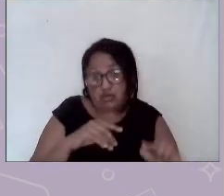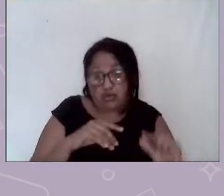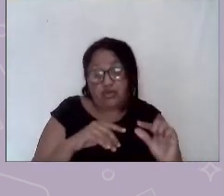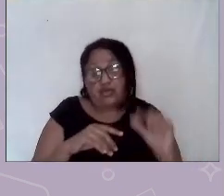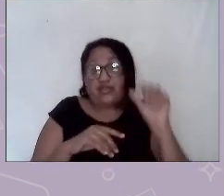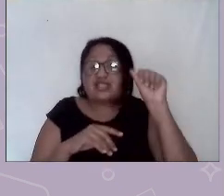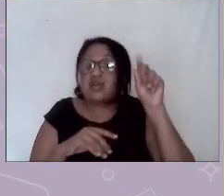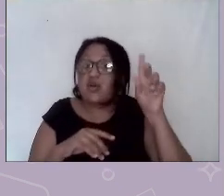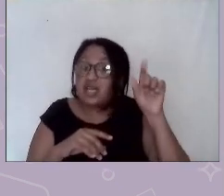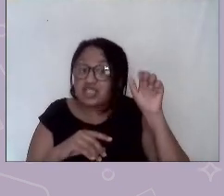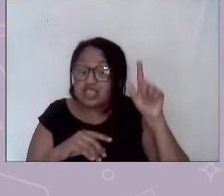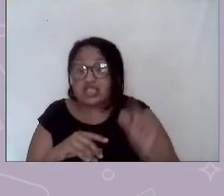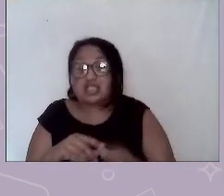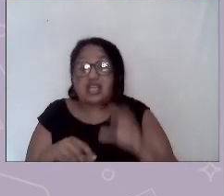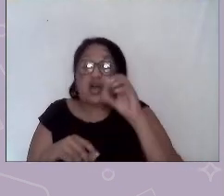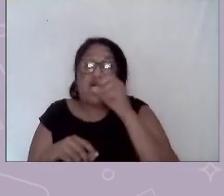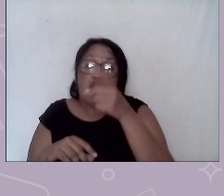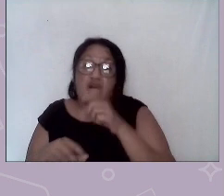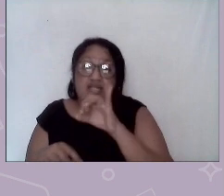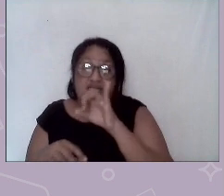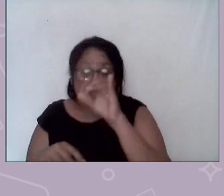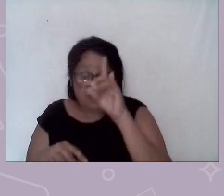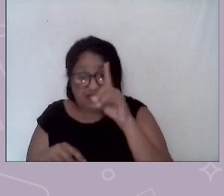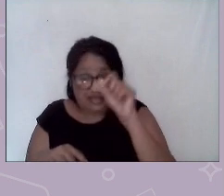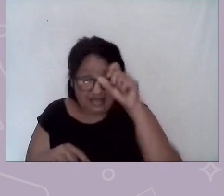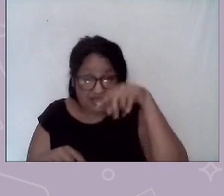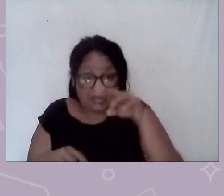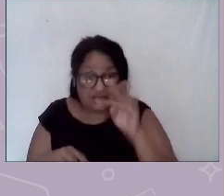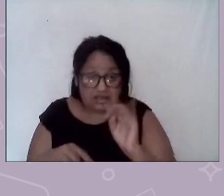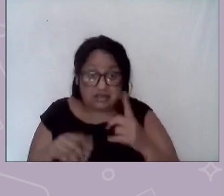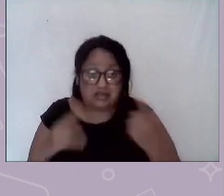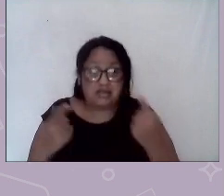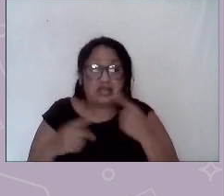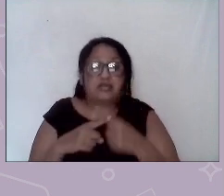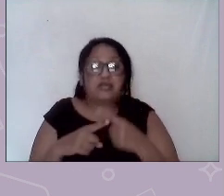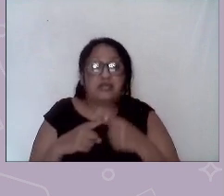agente oxidante por quê? porque ele tem o maior potencial oxidante